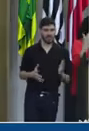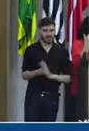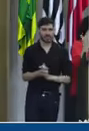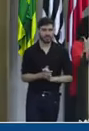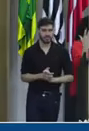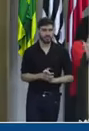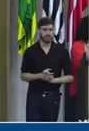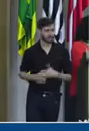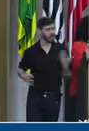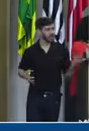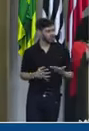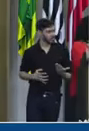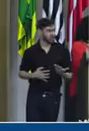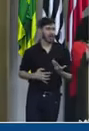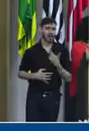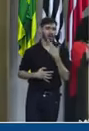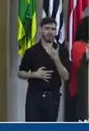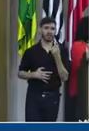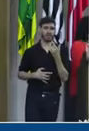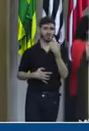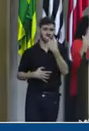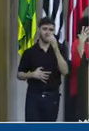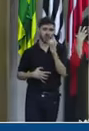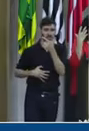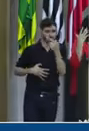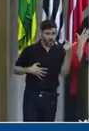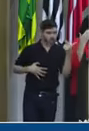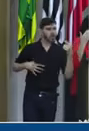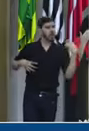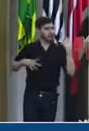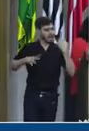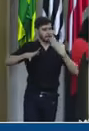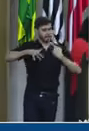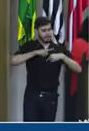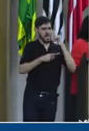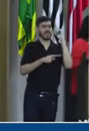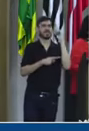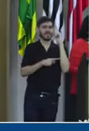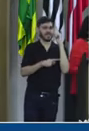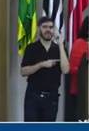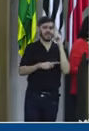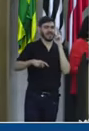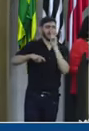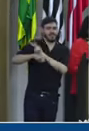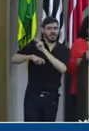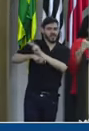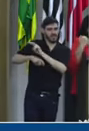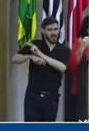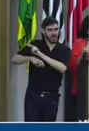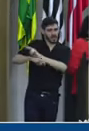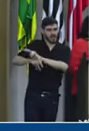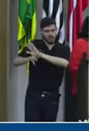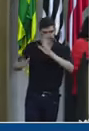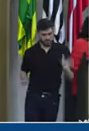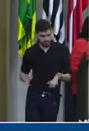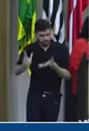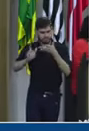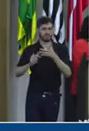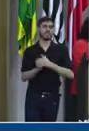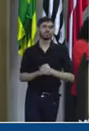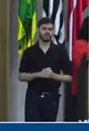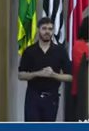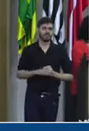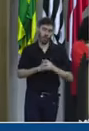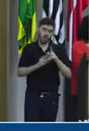estamos em 2022. E a gente precisa avançar tanto ainda na proteção, na promoção